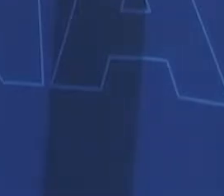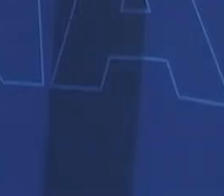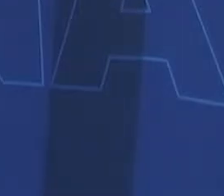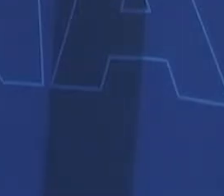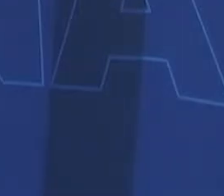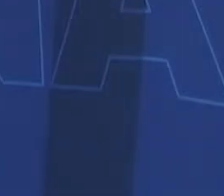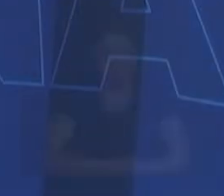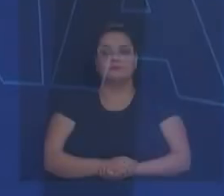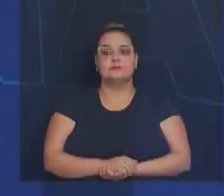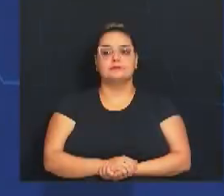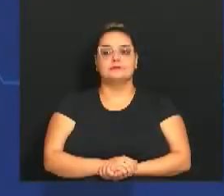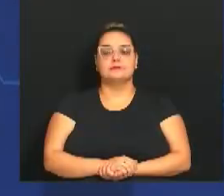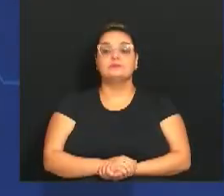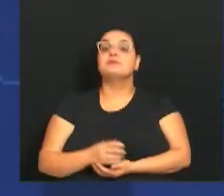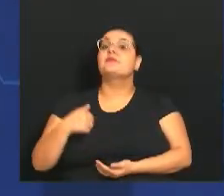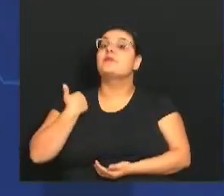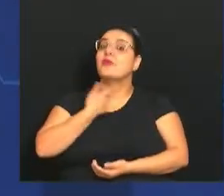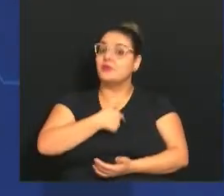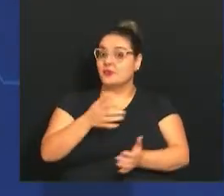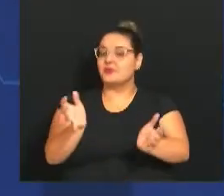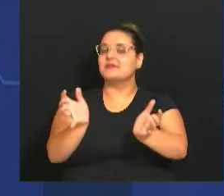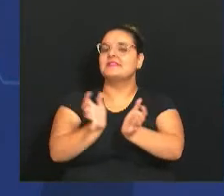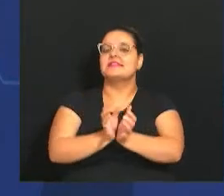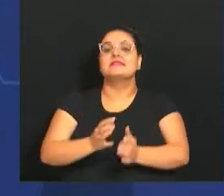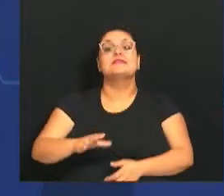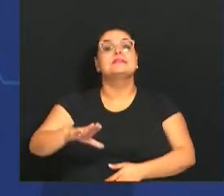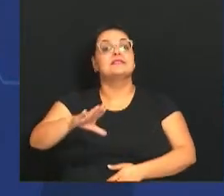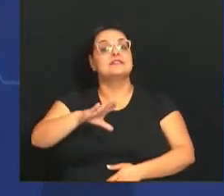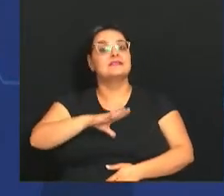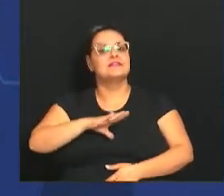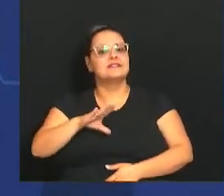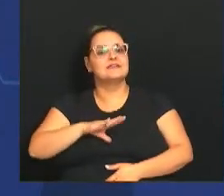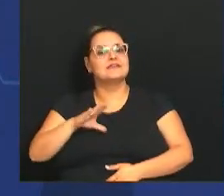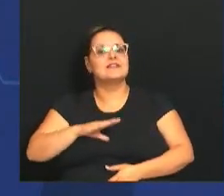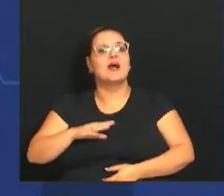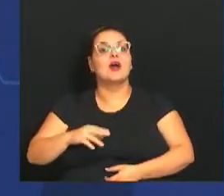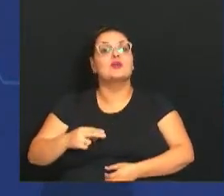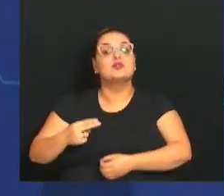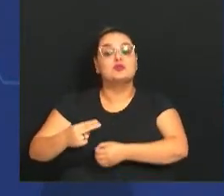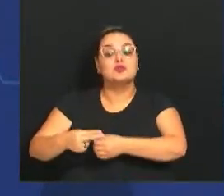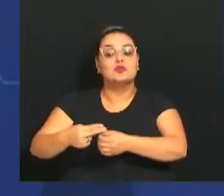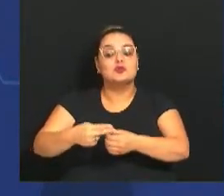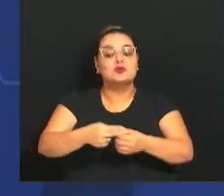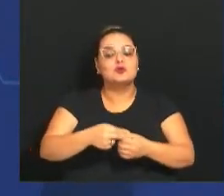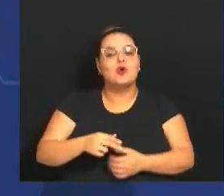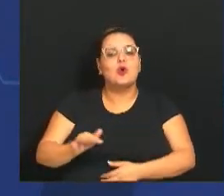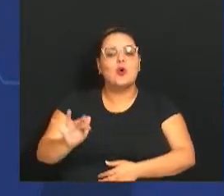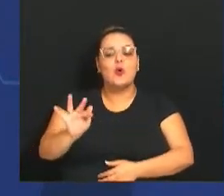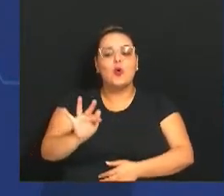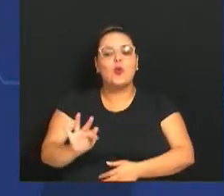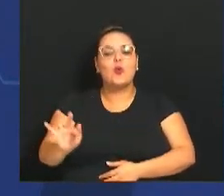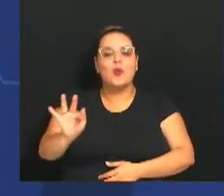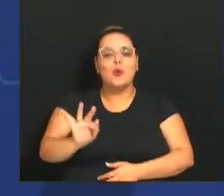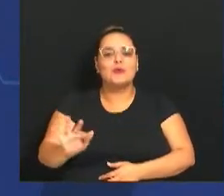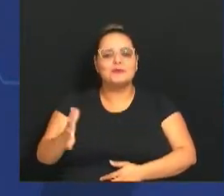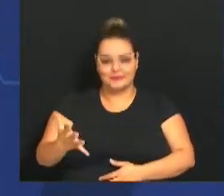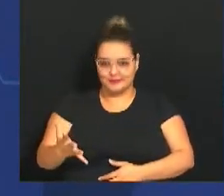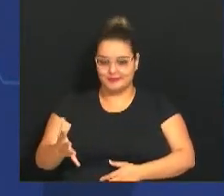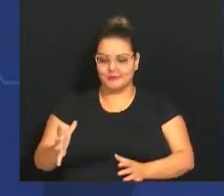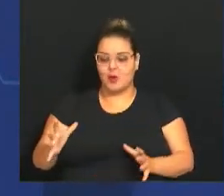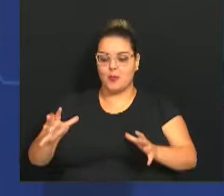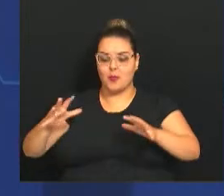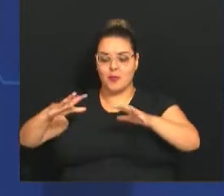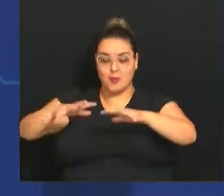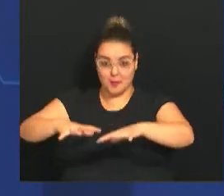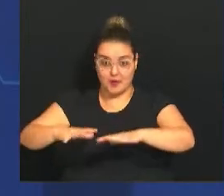A nossa equipe está na cidade universitária em Barão Geraldo, concentra o maior número de moradias